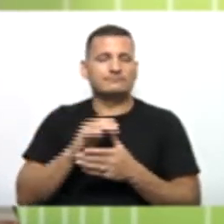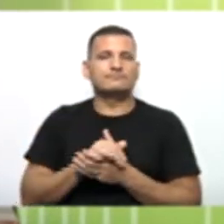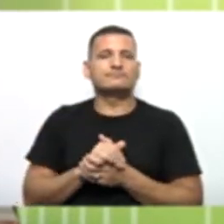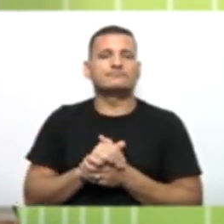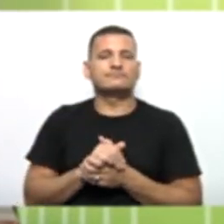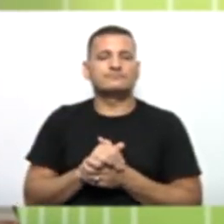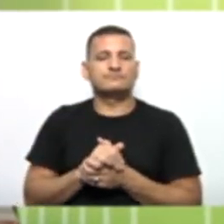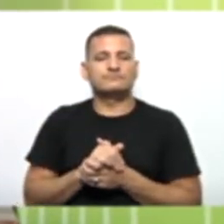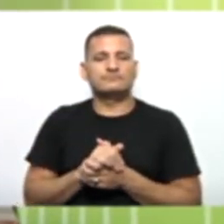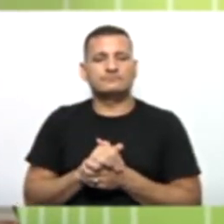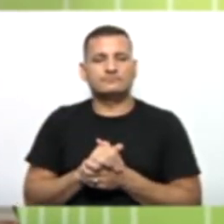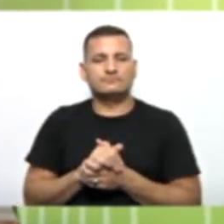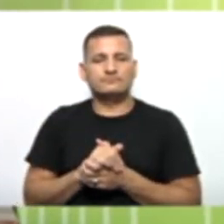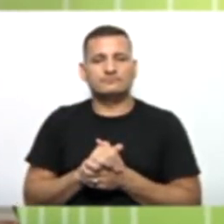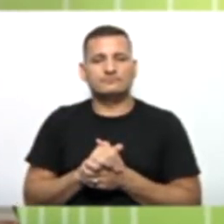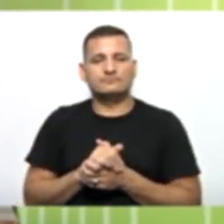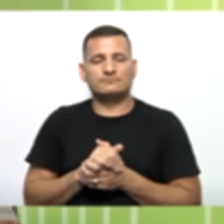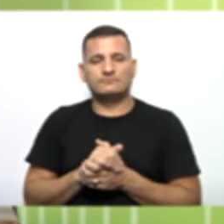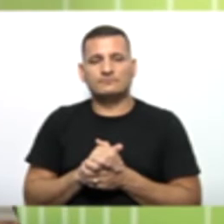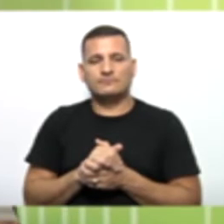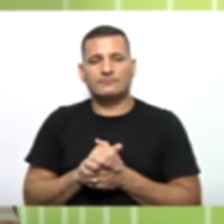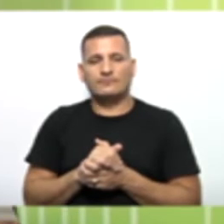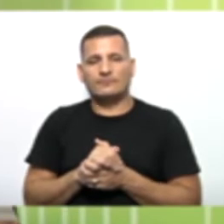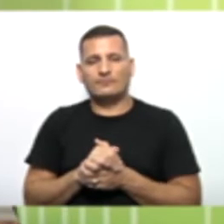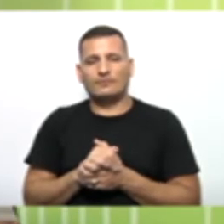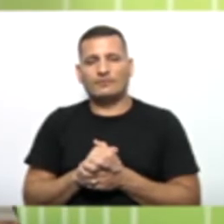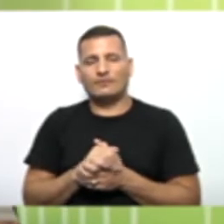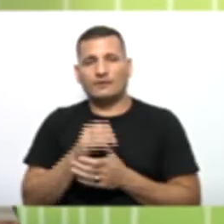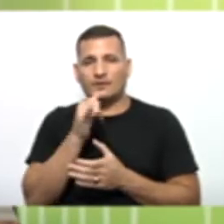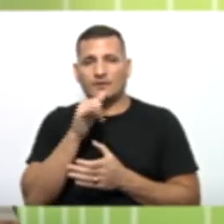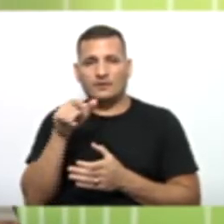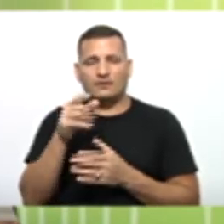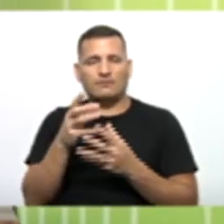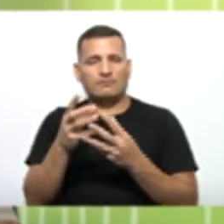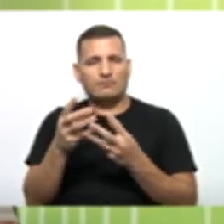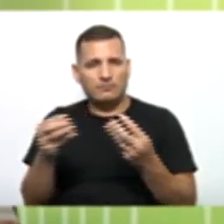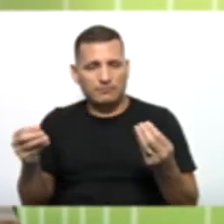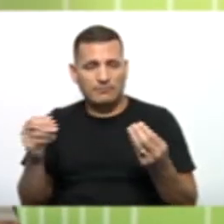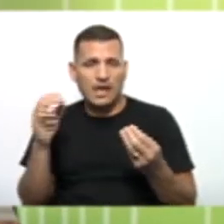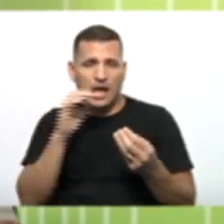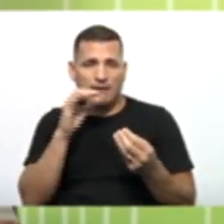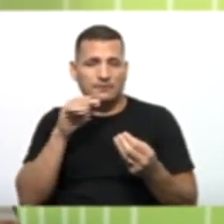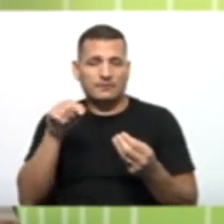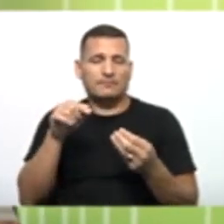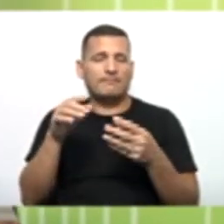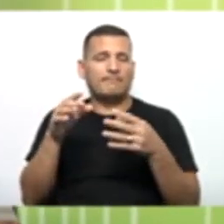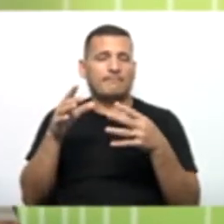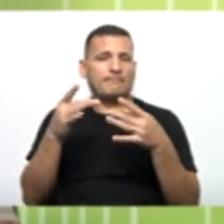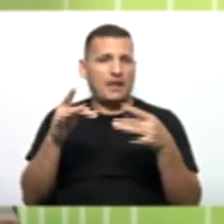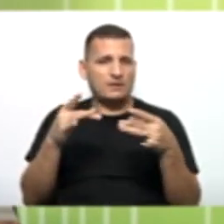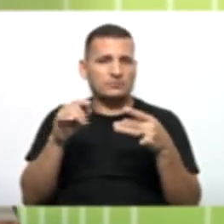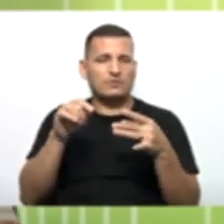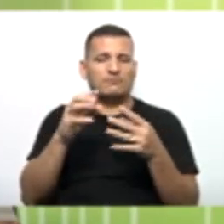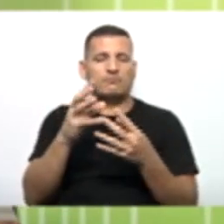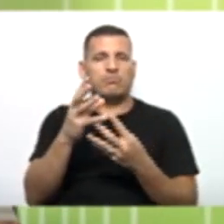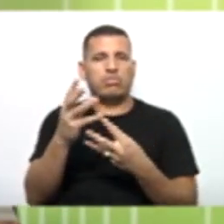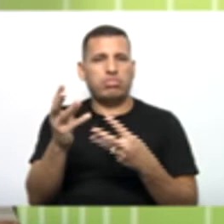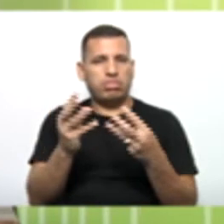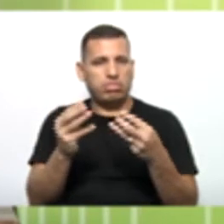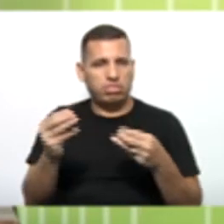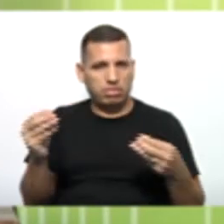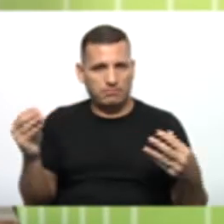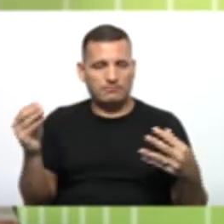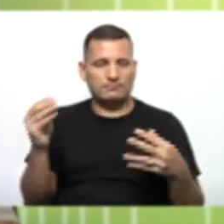você. Se ele degradasse muito rápido, aquele plástico poderia se desfazer e se perder o